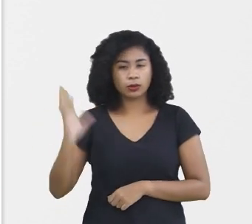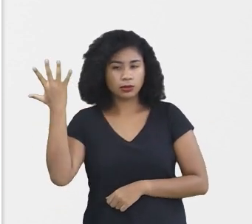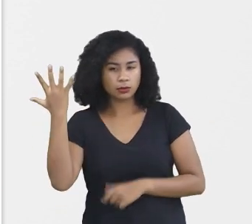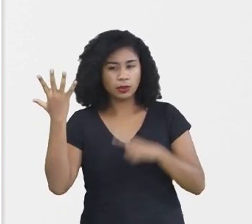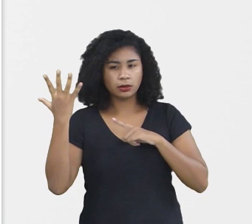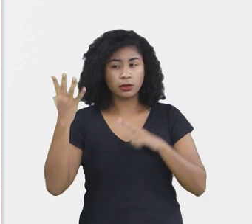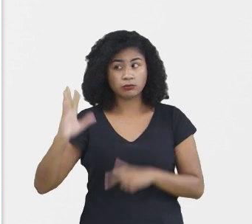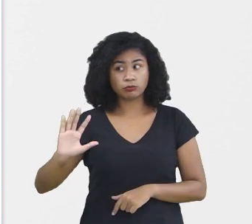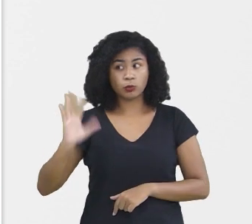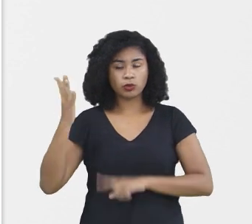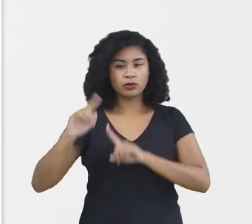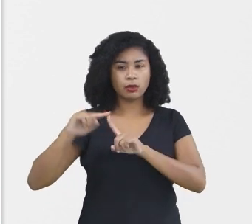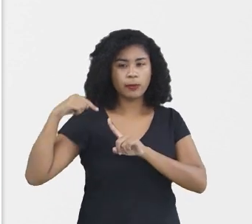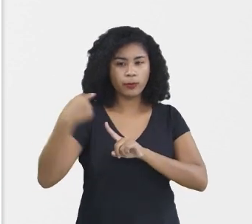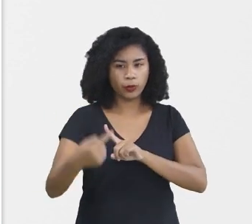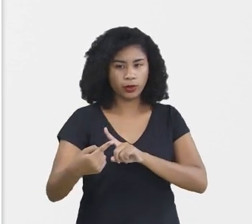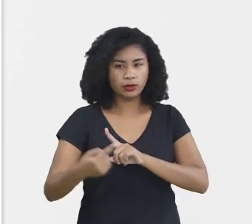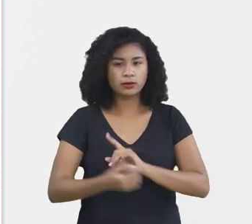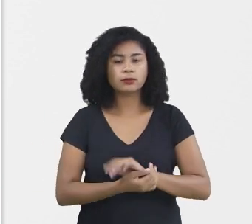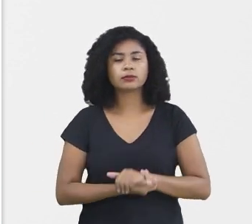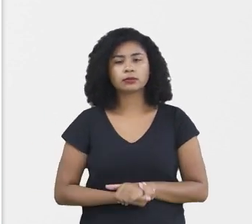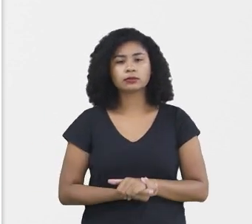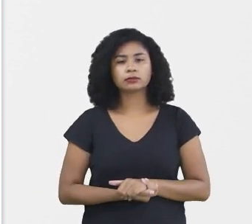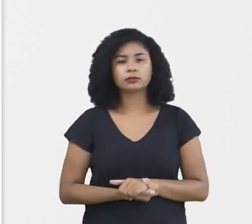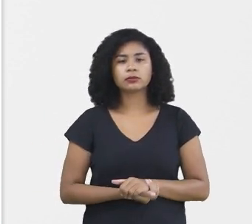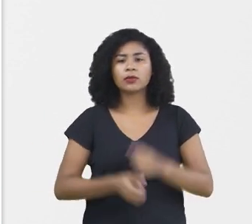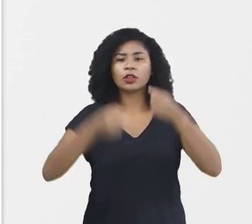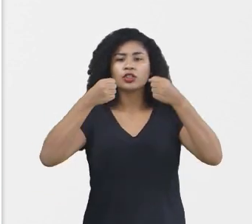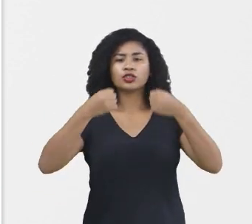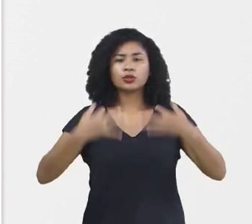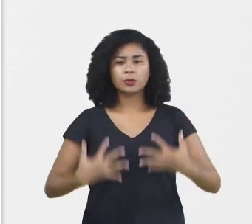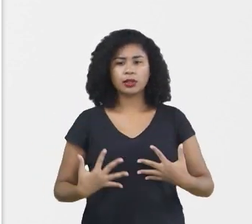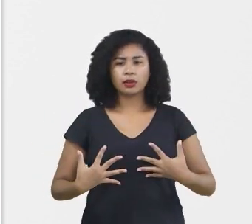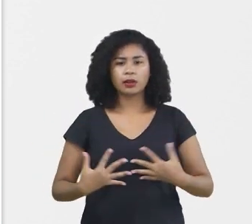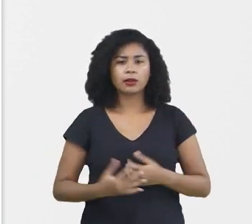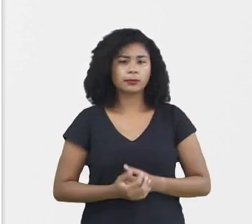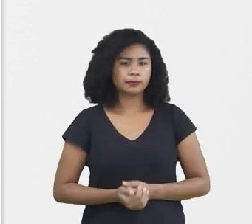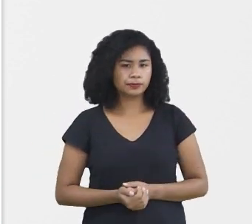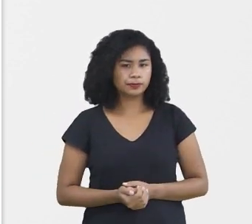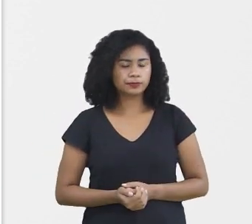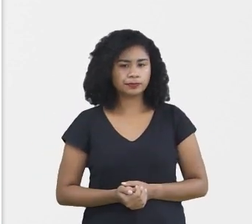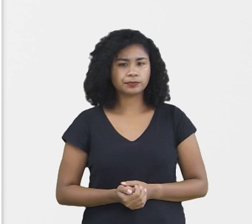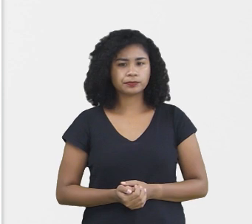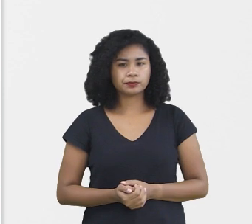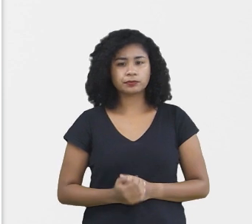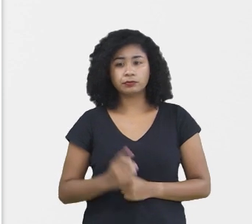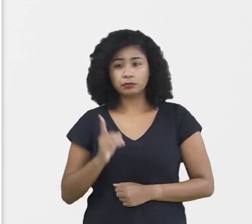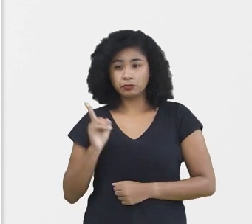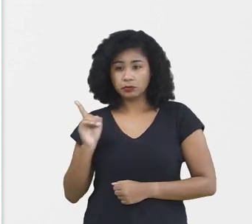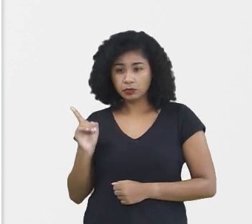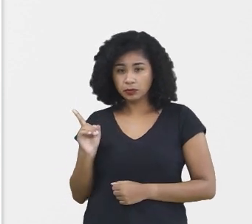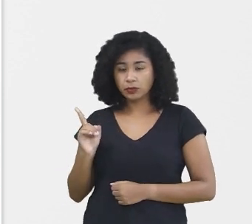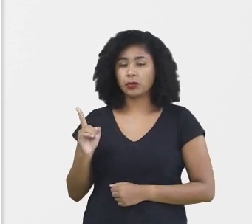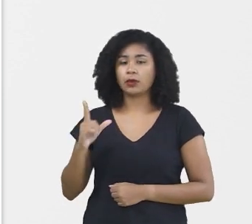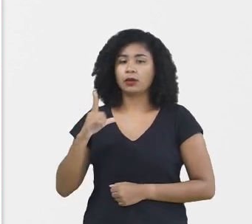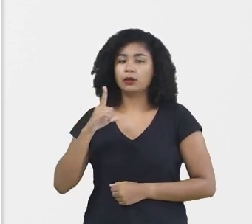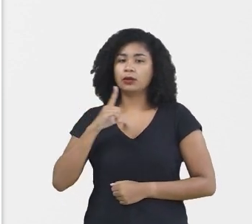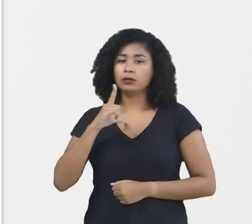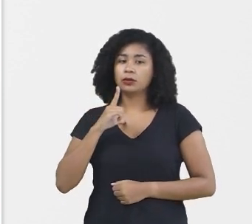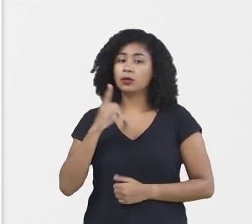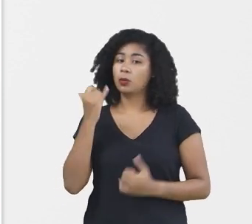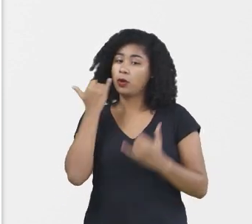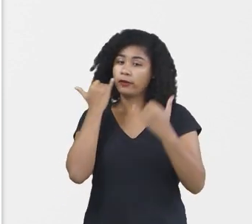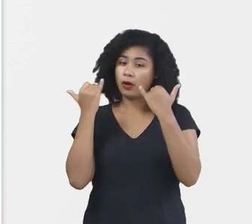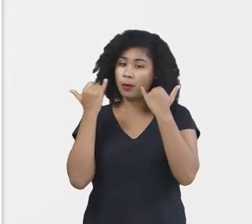No nosso gabarito, nós temos a seguinte explicação. A questão solicita uma informação que é apresentada em toda a estrutura do texto, né? Porque ele vai